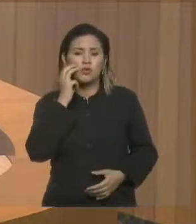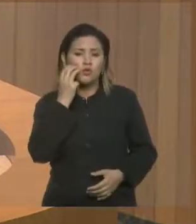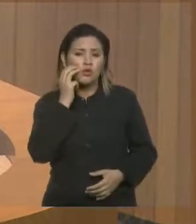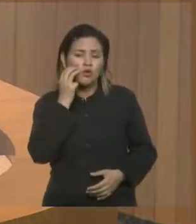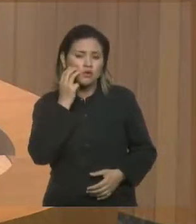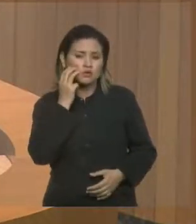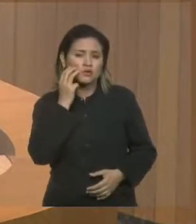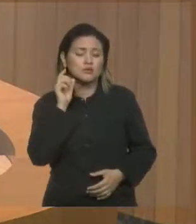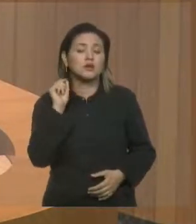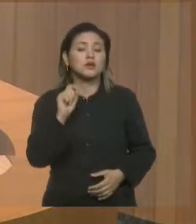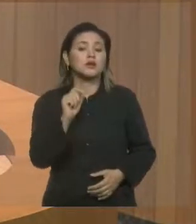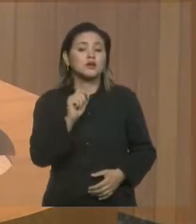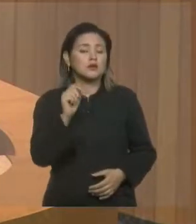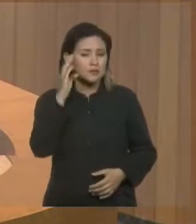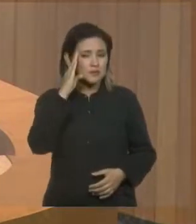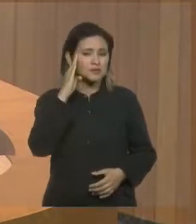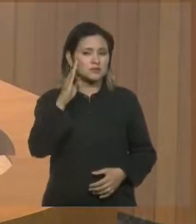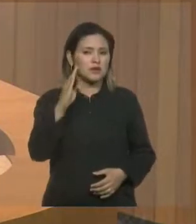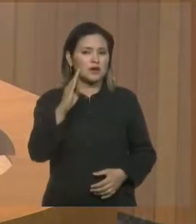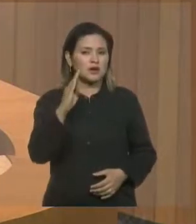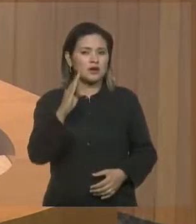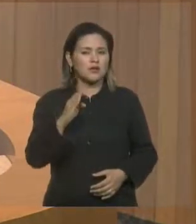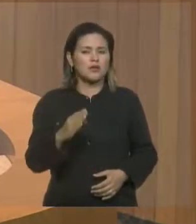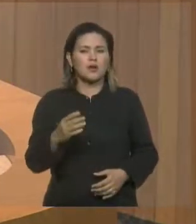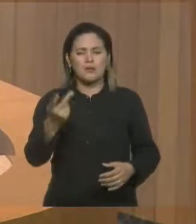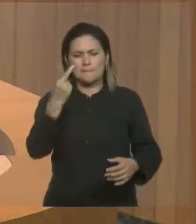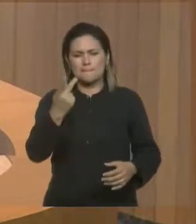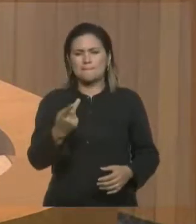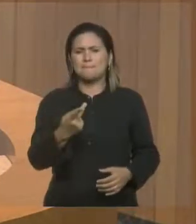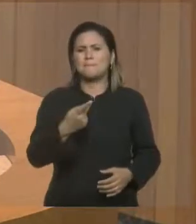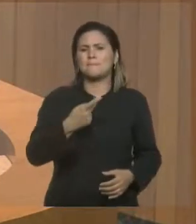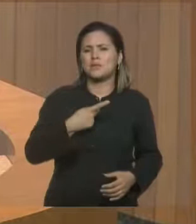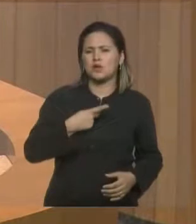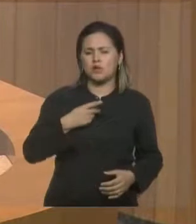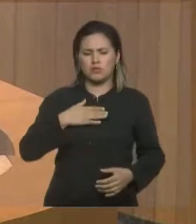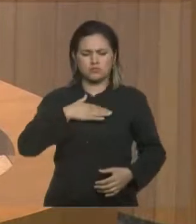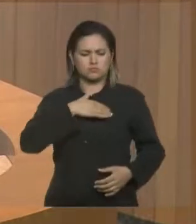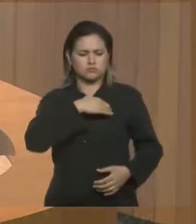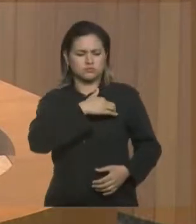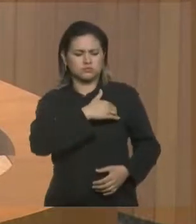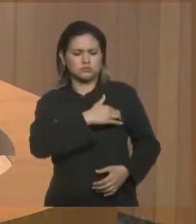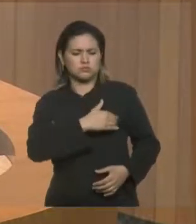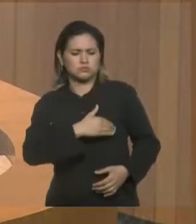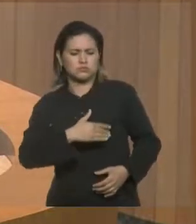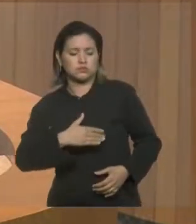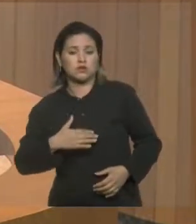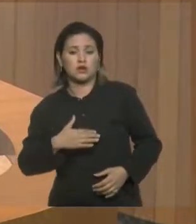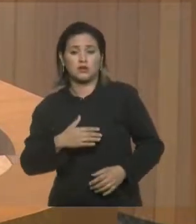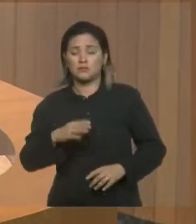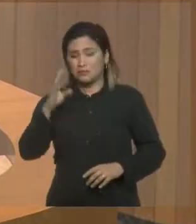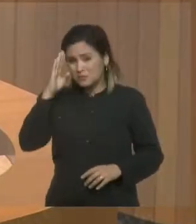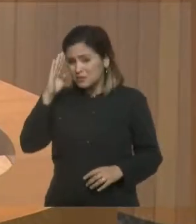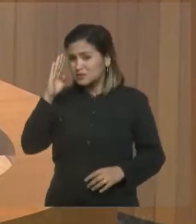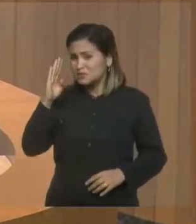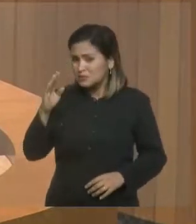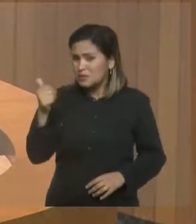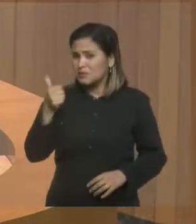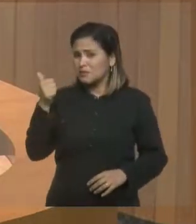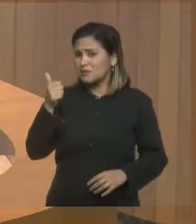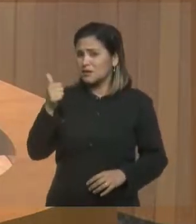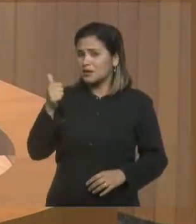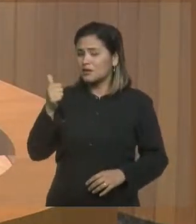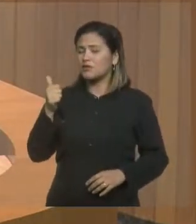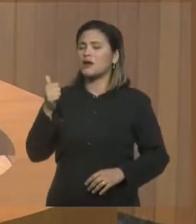autoexame, mas antes do autoexame, a perda do medo da doença, a necessidade de buscar a cura para os seus problemas. Deputada